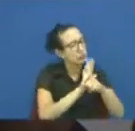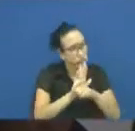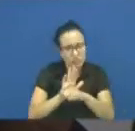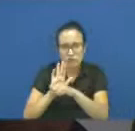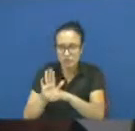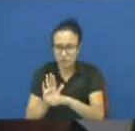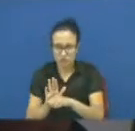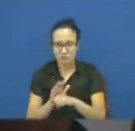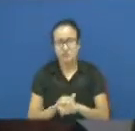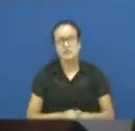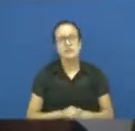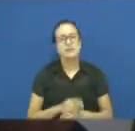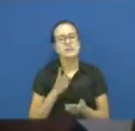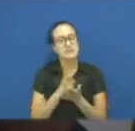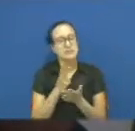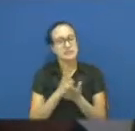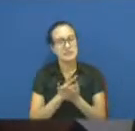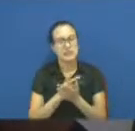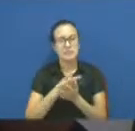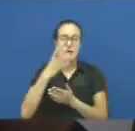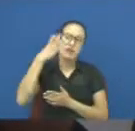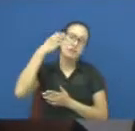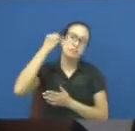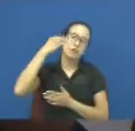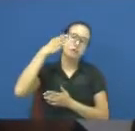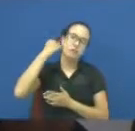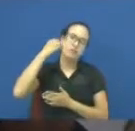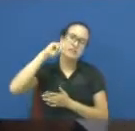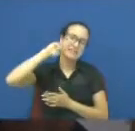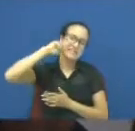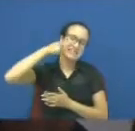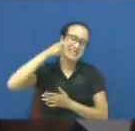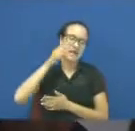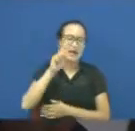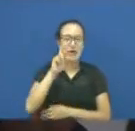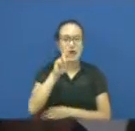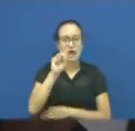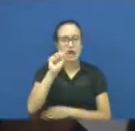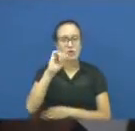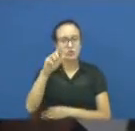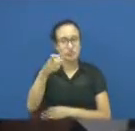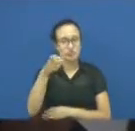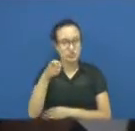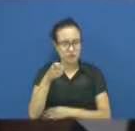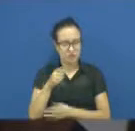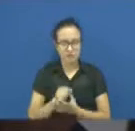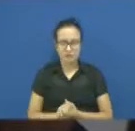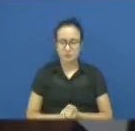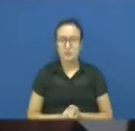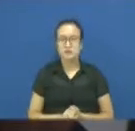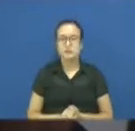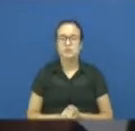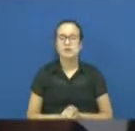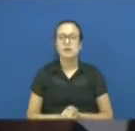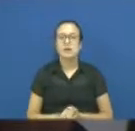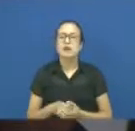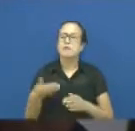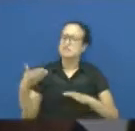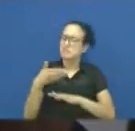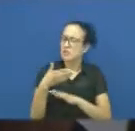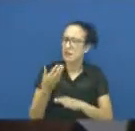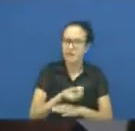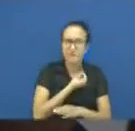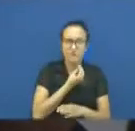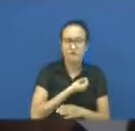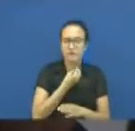sempre como radiologista. Sempre foi pessoa participativa na vida social e